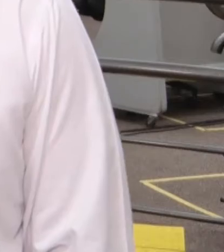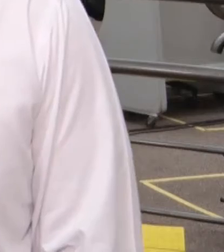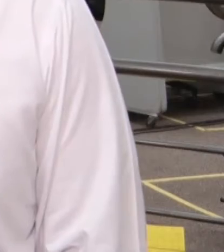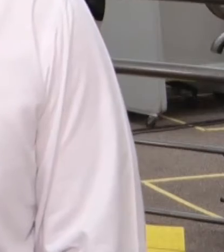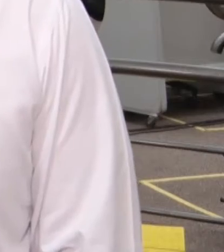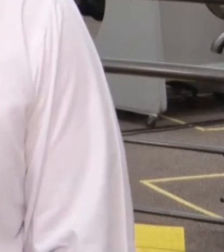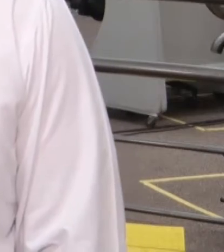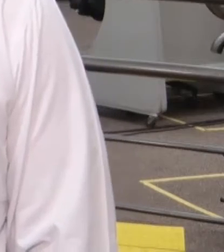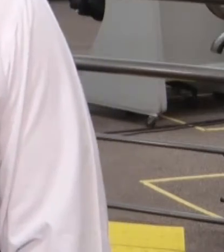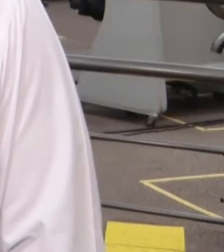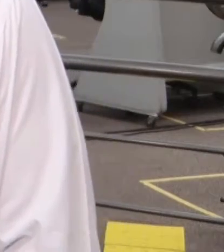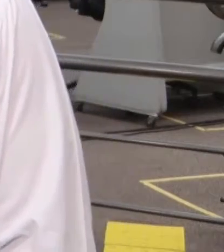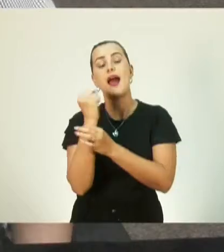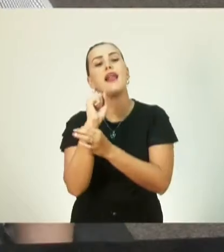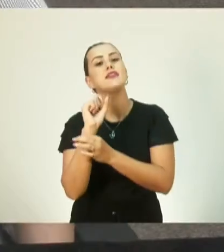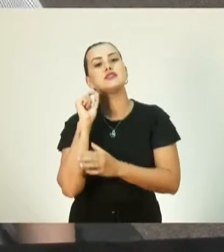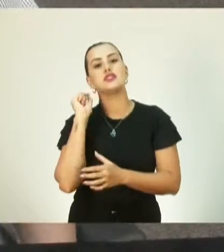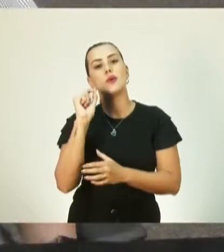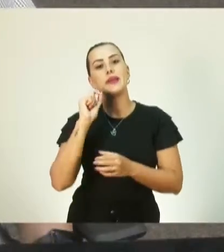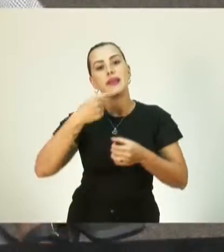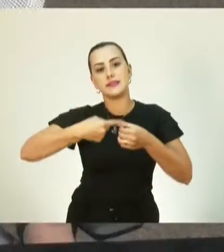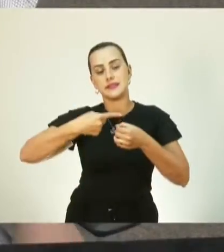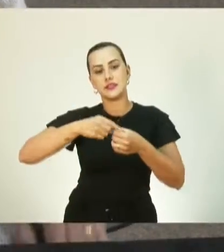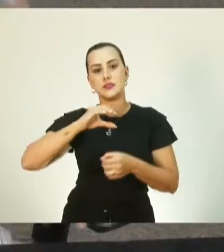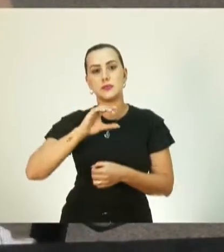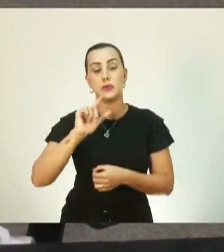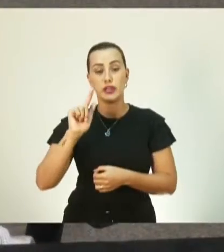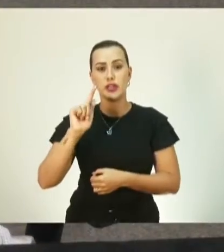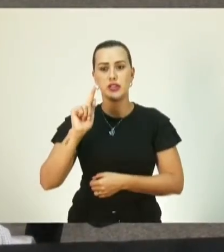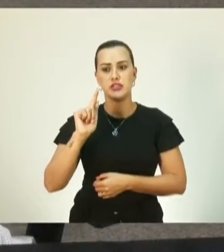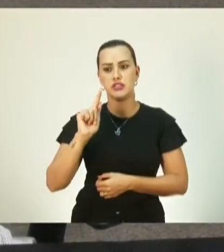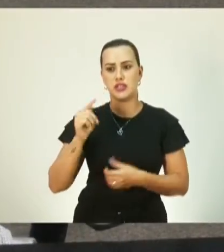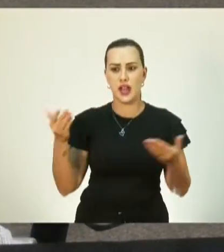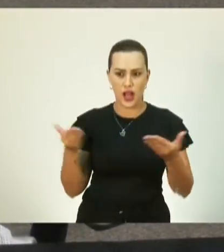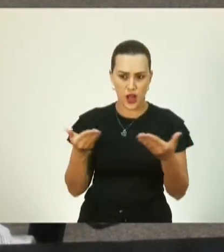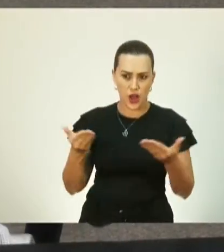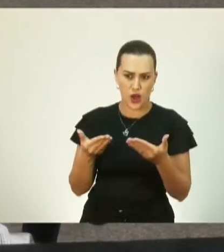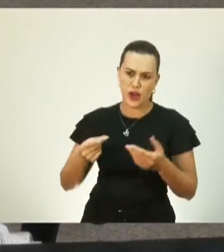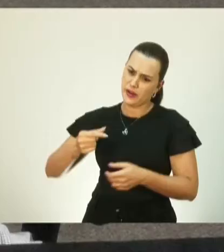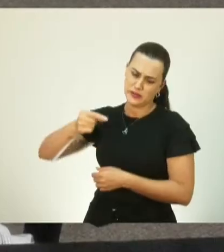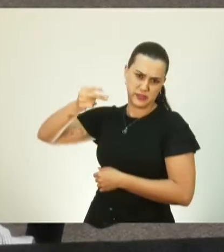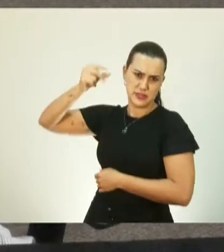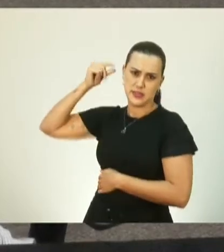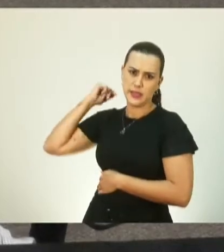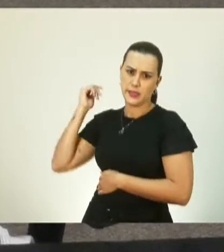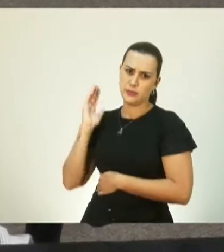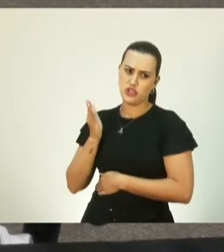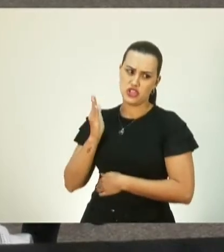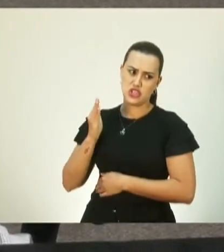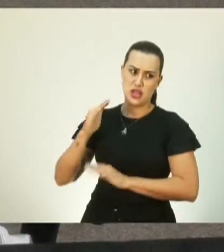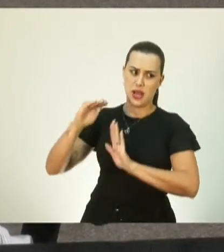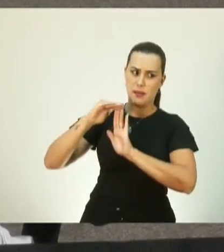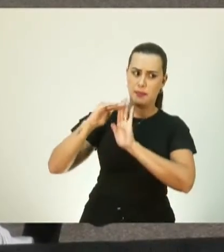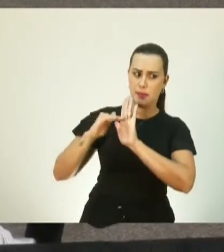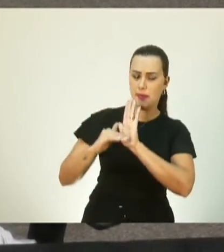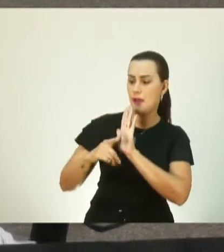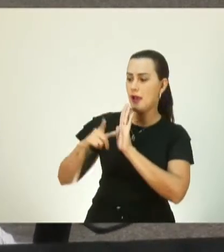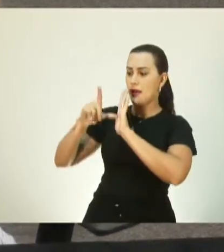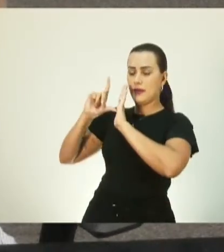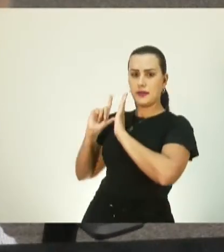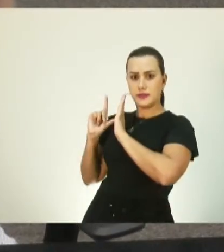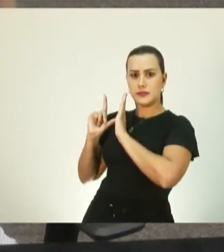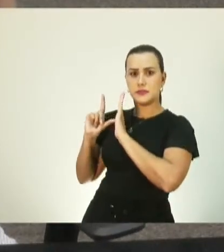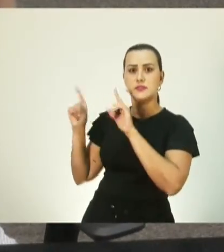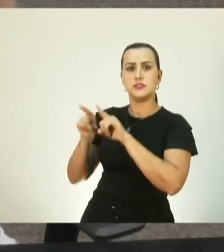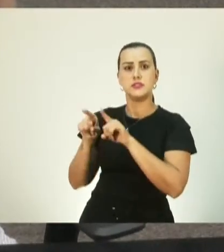mas assim atende toda a sociedade o secretário do meio ambiente gestão Urbana Luiz Eduardo Costa revelou que Campo Grande tem uma